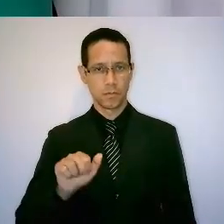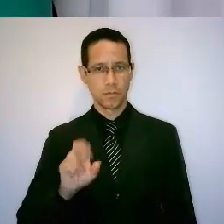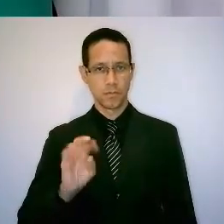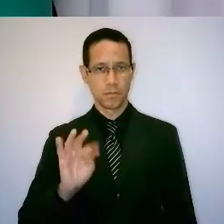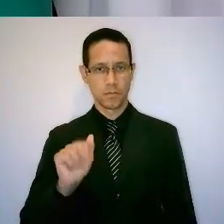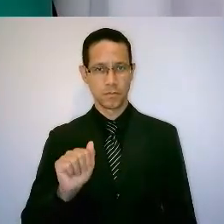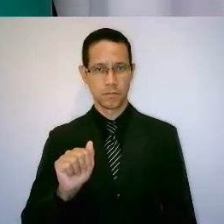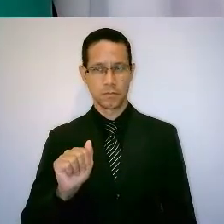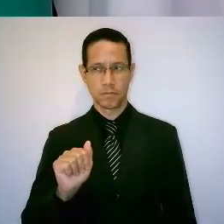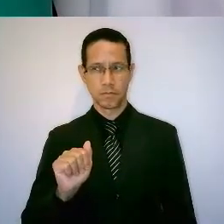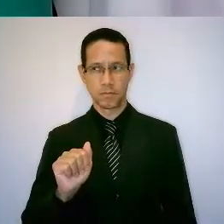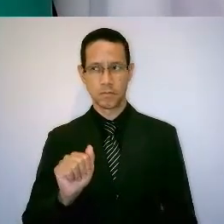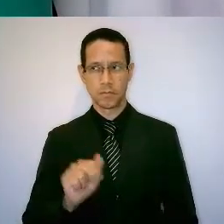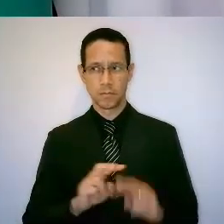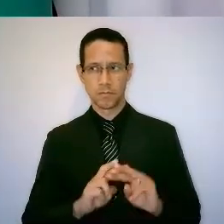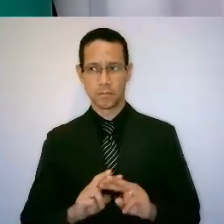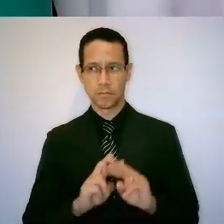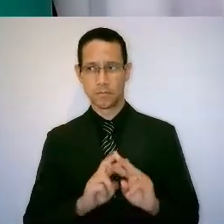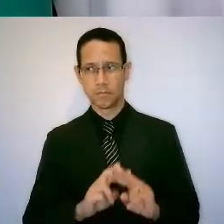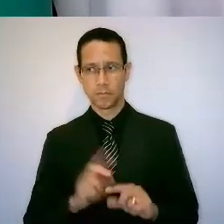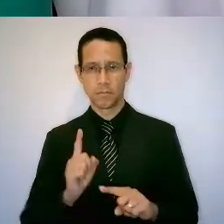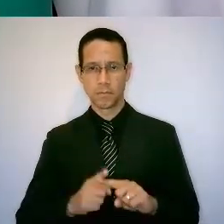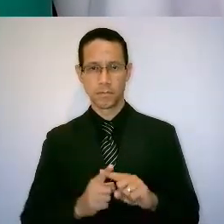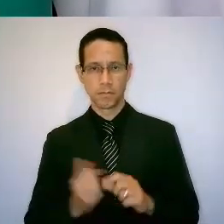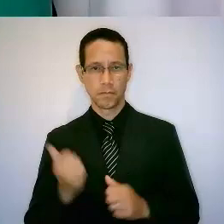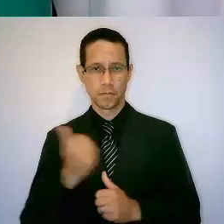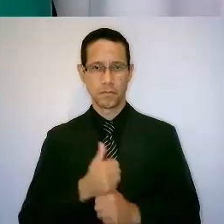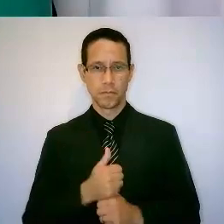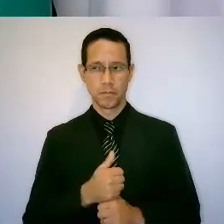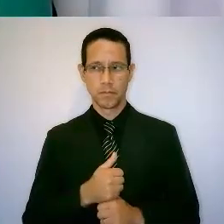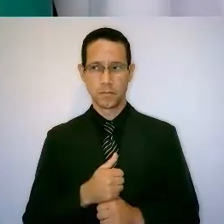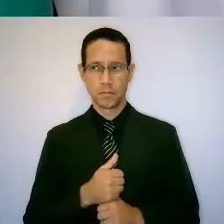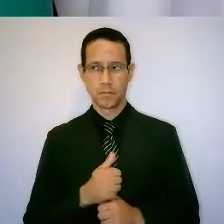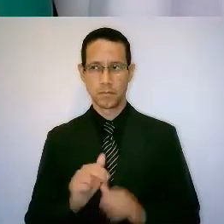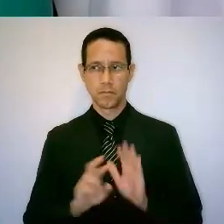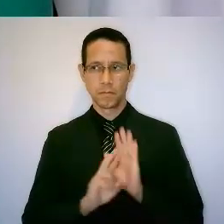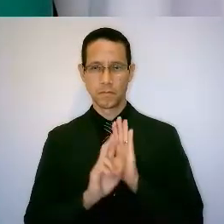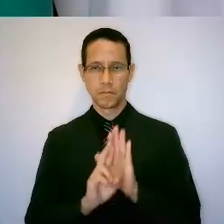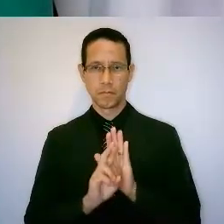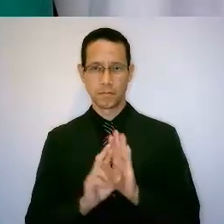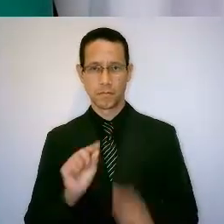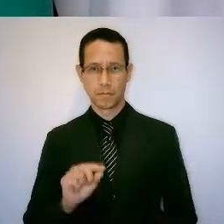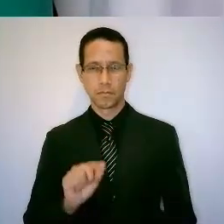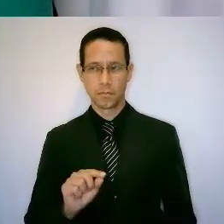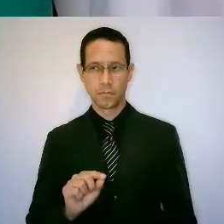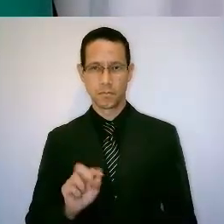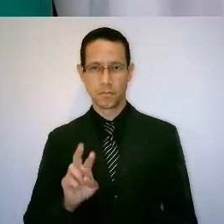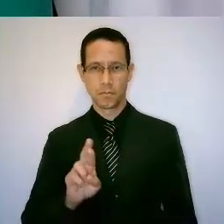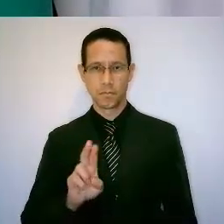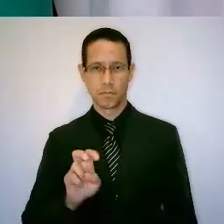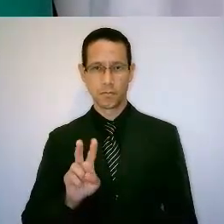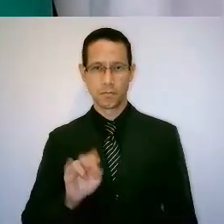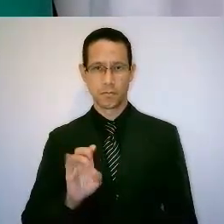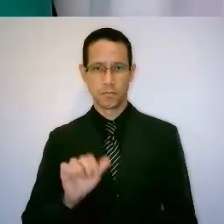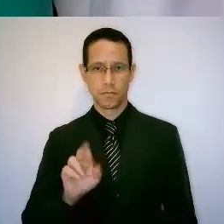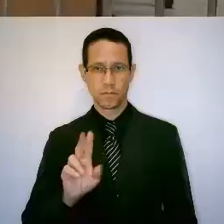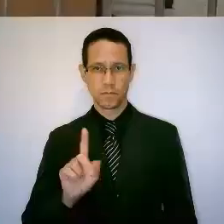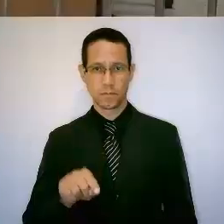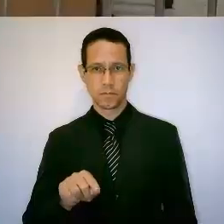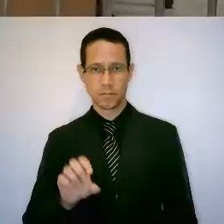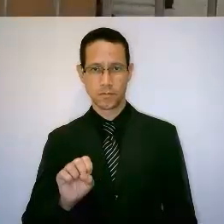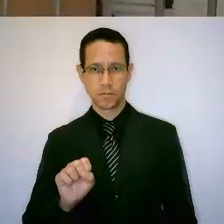como revisora porque ela está substituindo inclusive quem é o seu gabinete é o gabinete Desembargador Saraiva